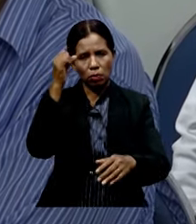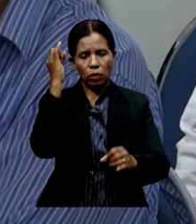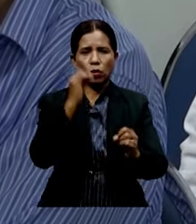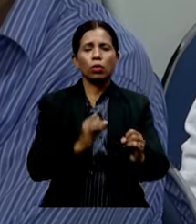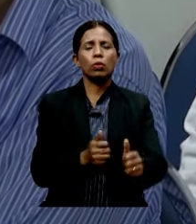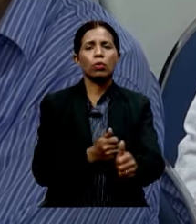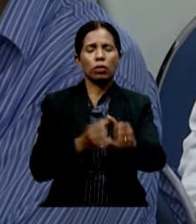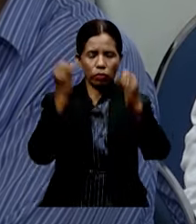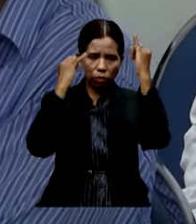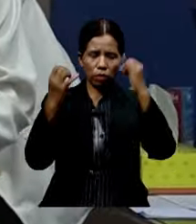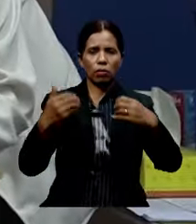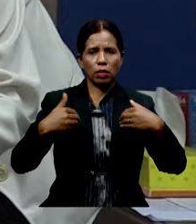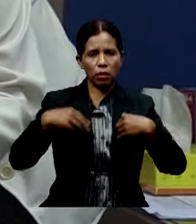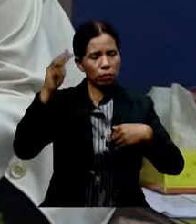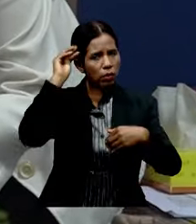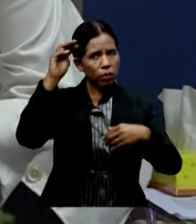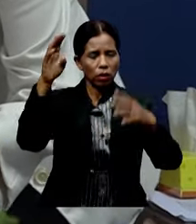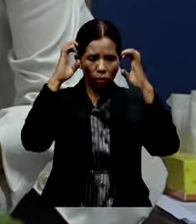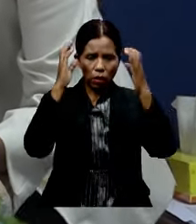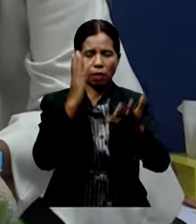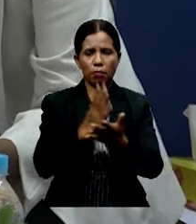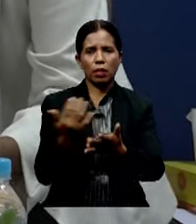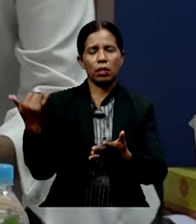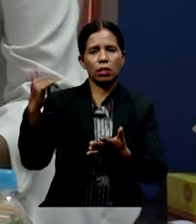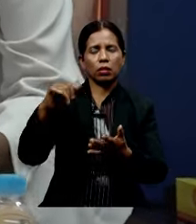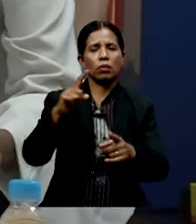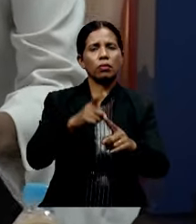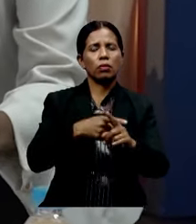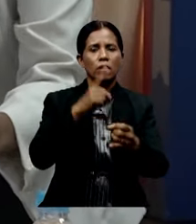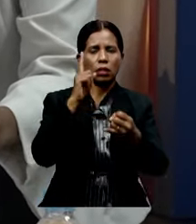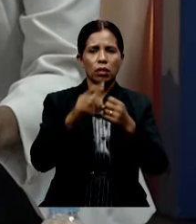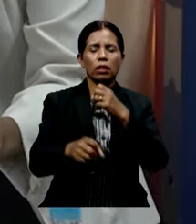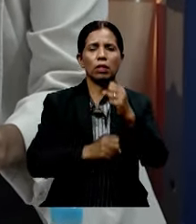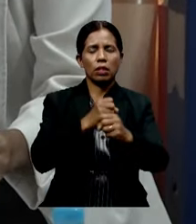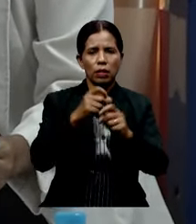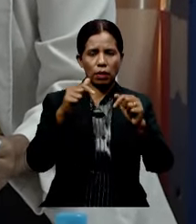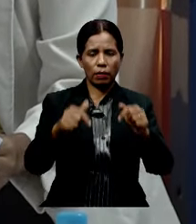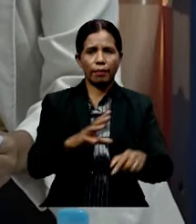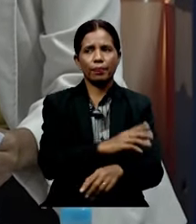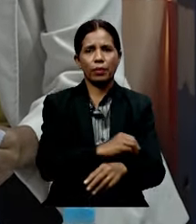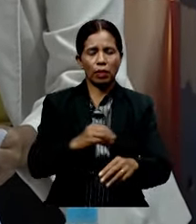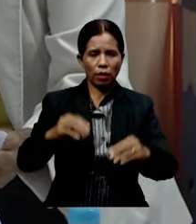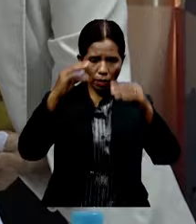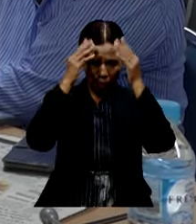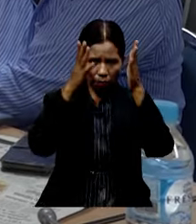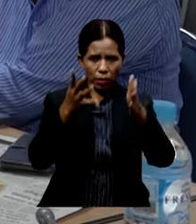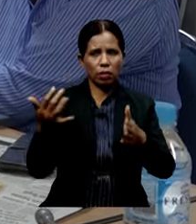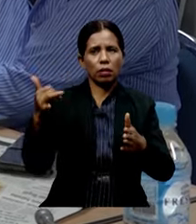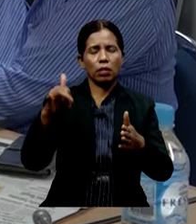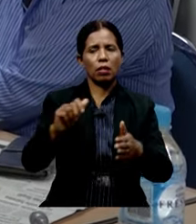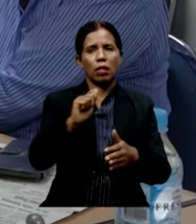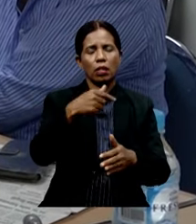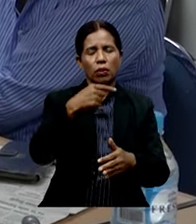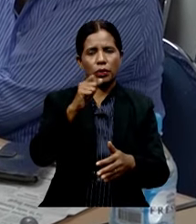nebe IHAP, Ministério da Educação, se para Sirania contrato e o Fulan Icos Atinangné. Conselheiro professor contratado Sira,